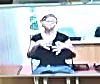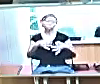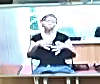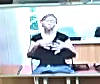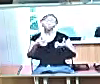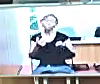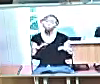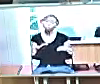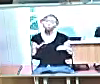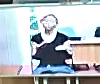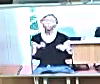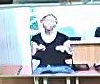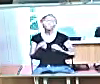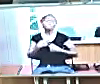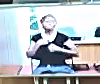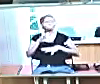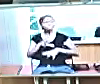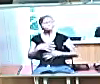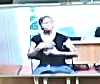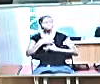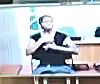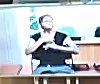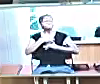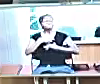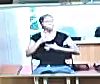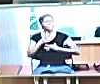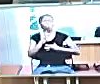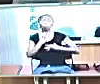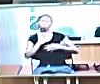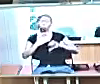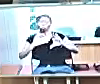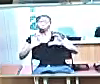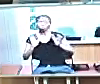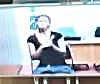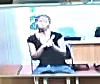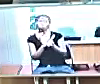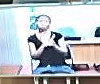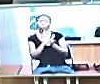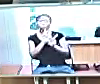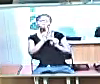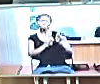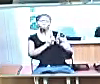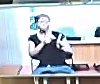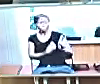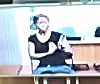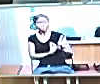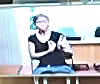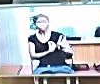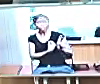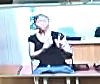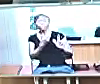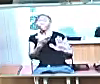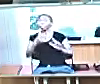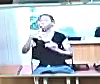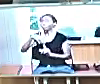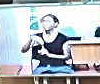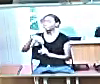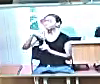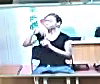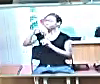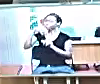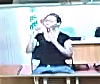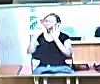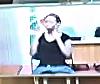sempre a comissão de participação popular e obviamente identificando as prioridades a partir do que os